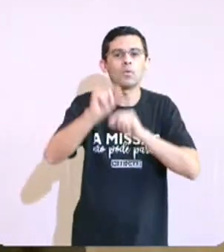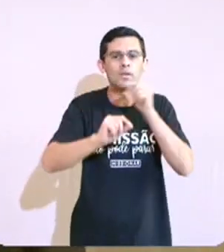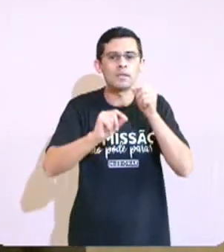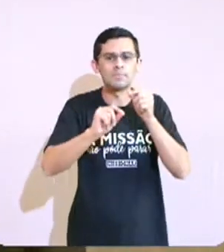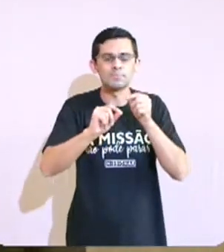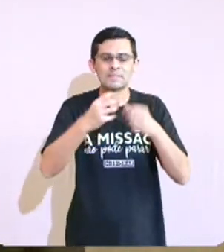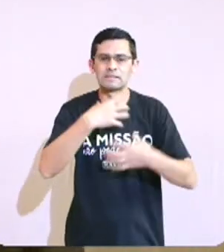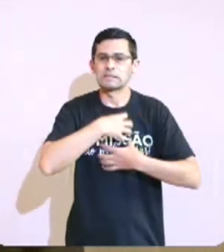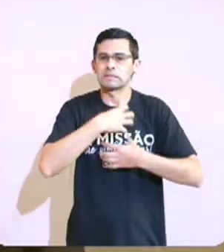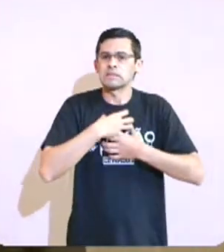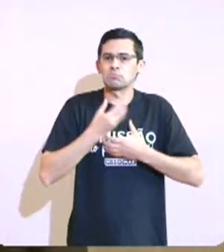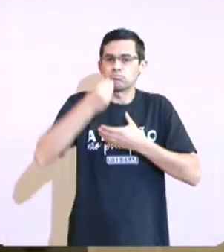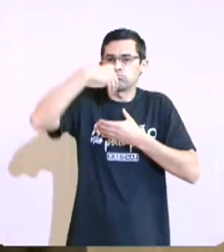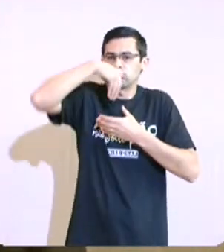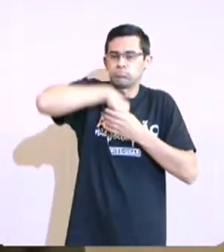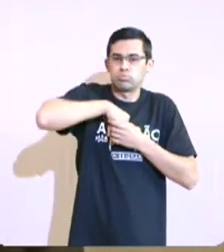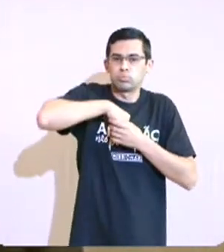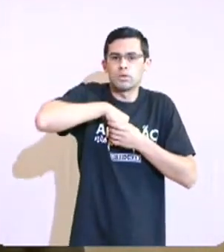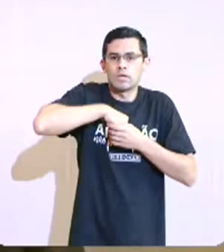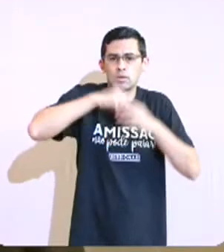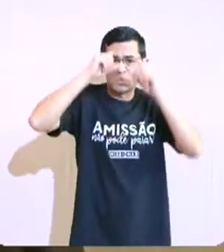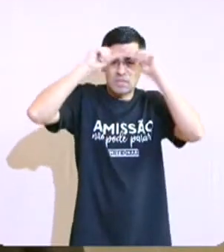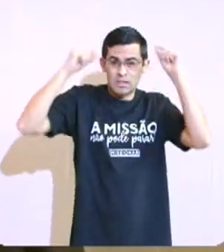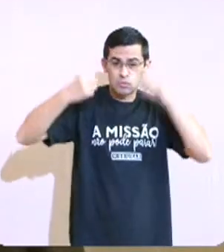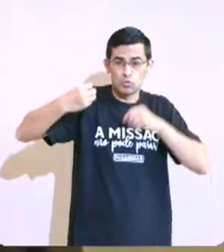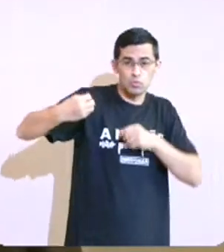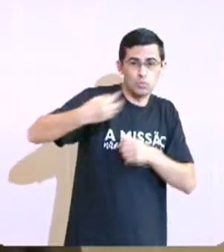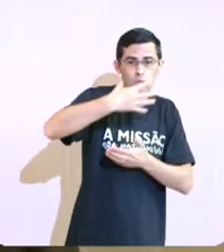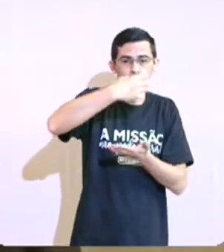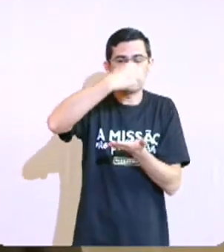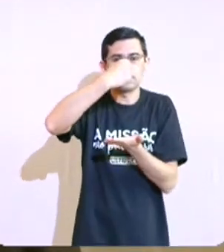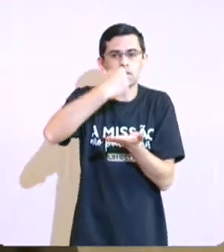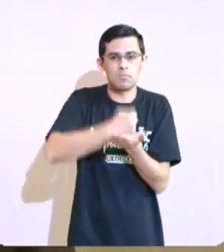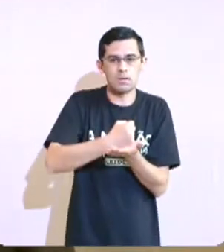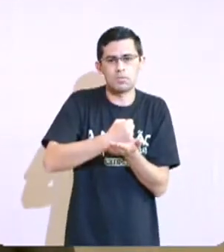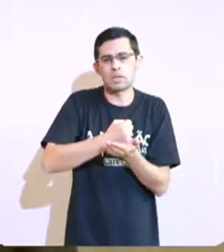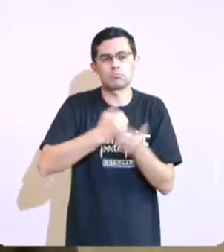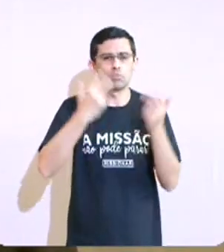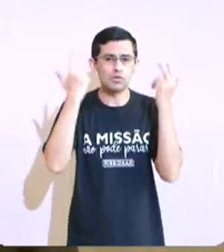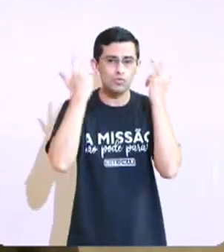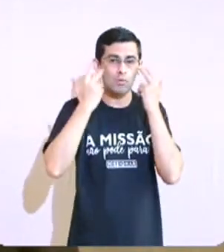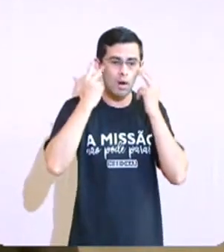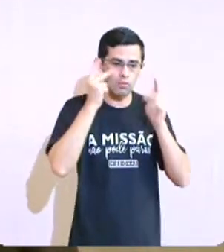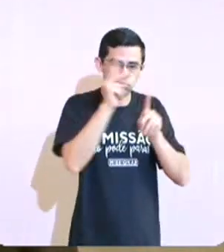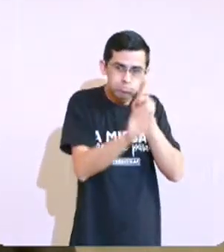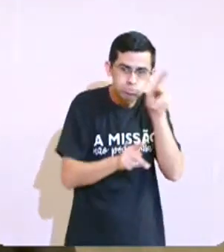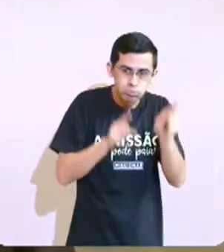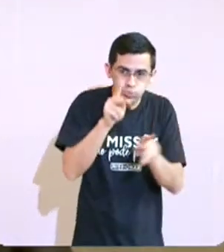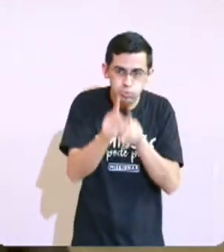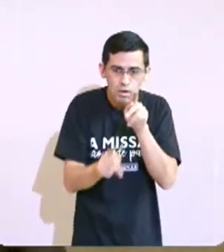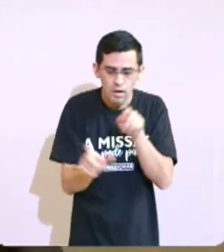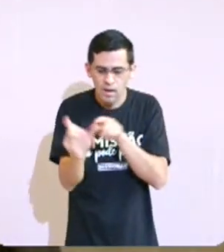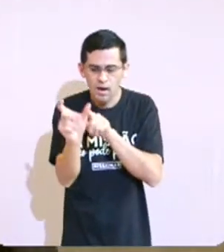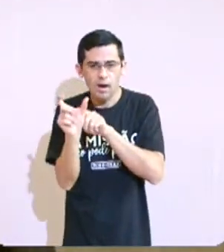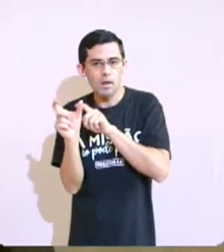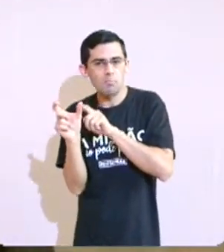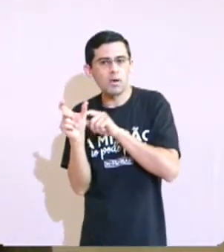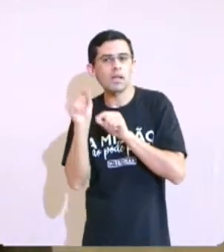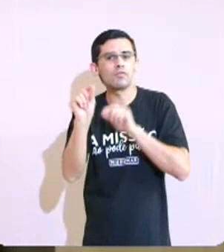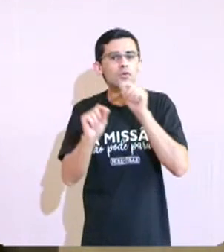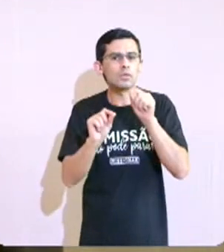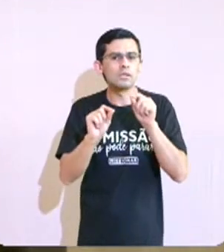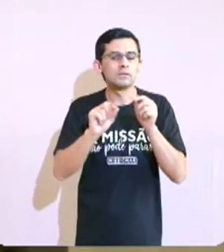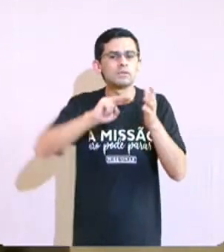centro das afeições. No grego do Novo Testamento, que era um grego popular, a palavra indicava a